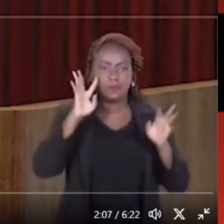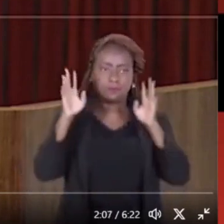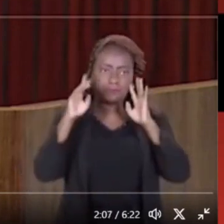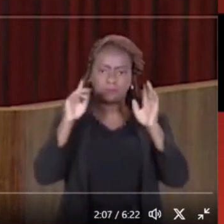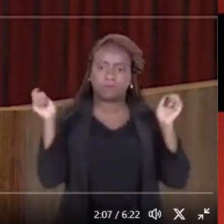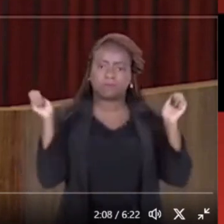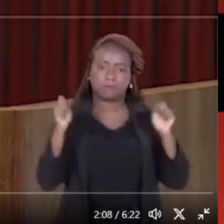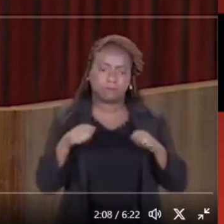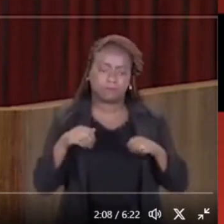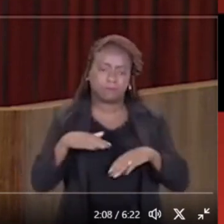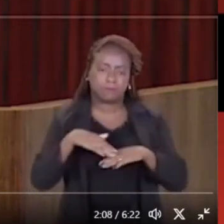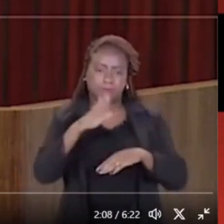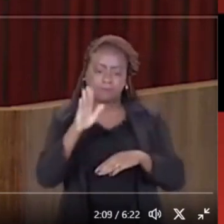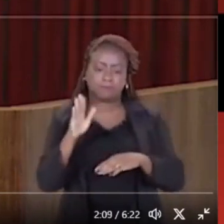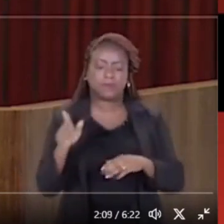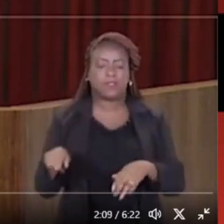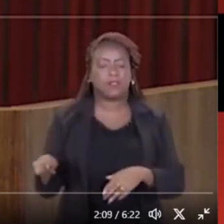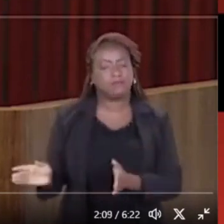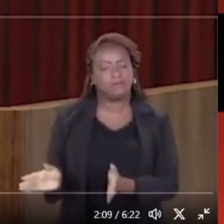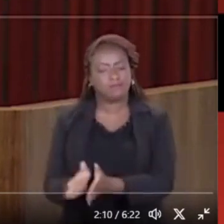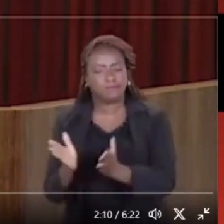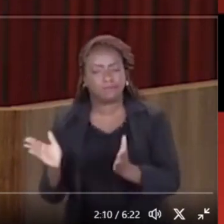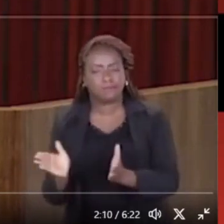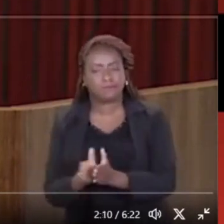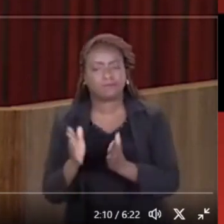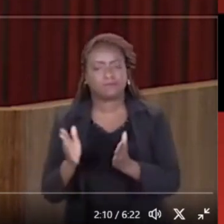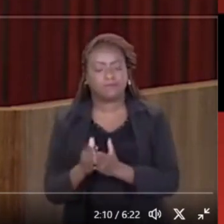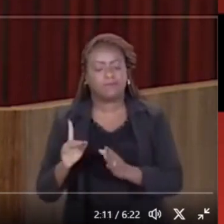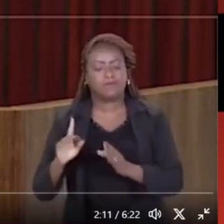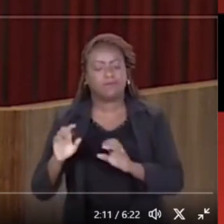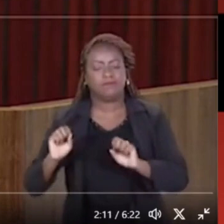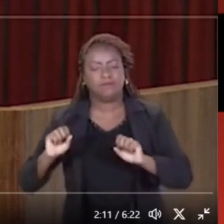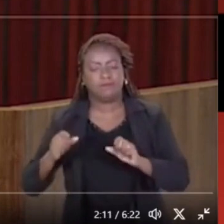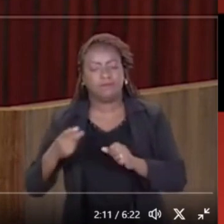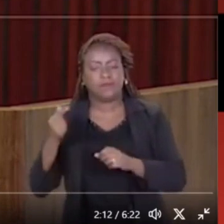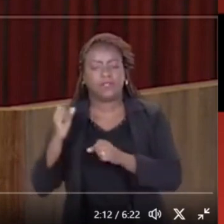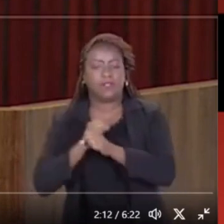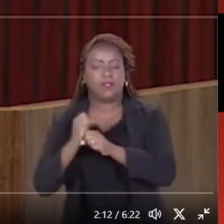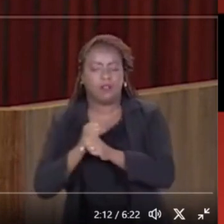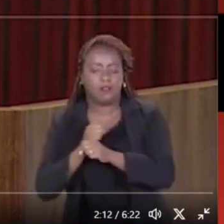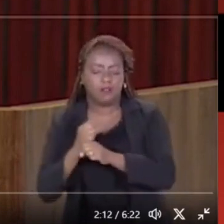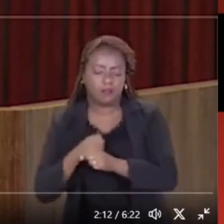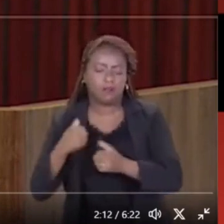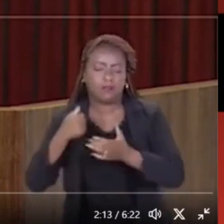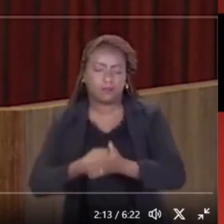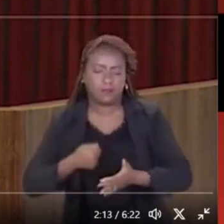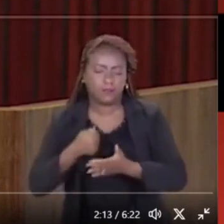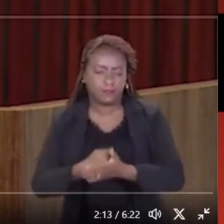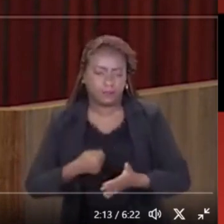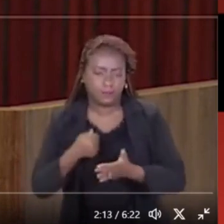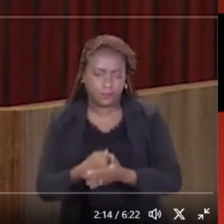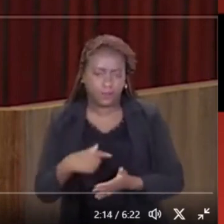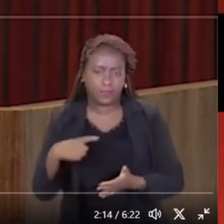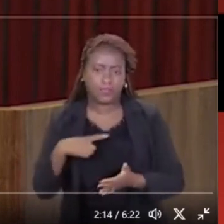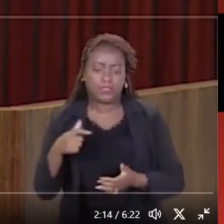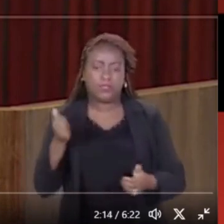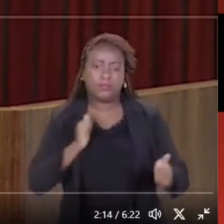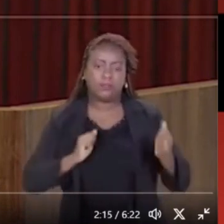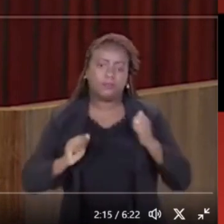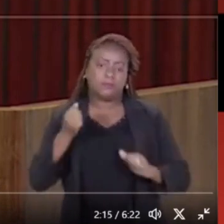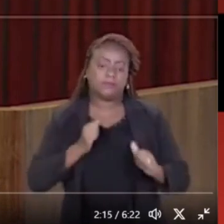mais. O povo pobre, que resiste há século e luta pelo resgate de sua história,